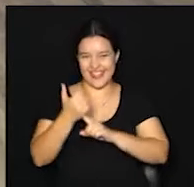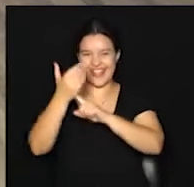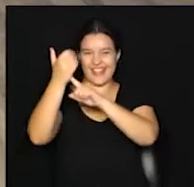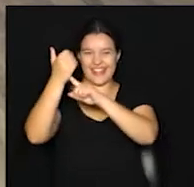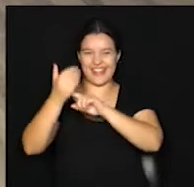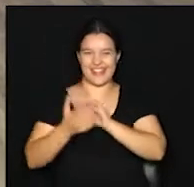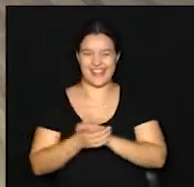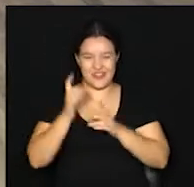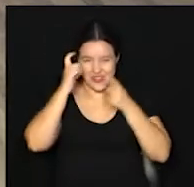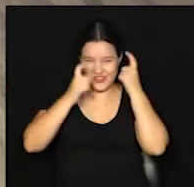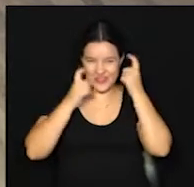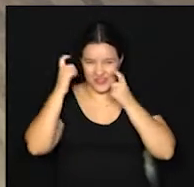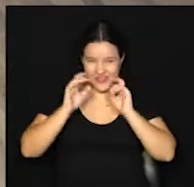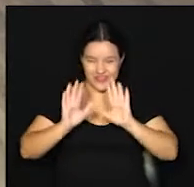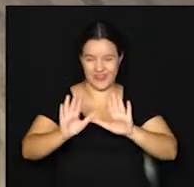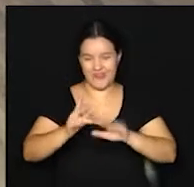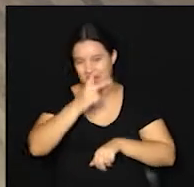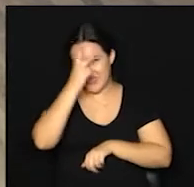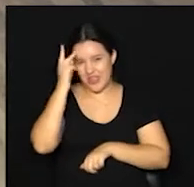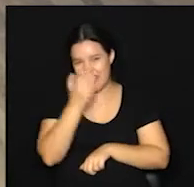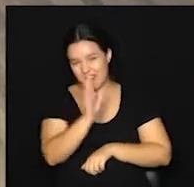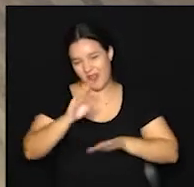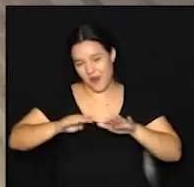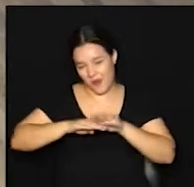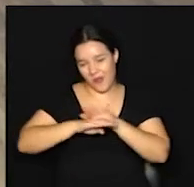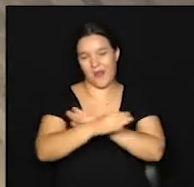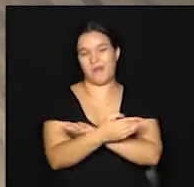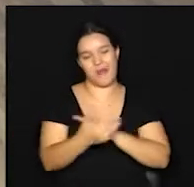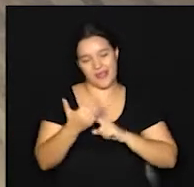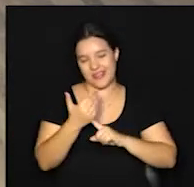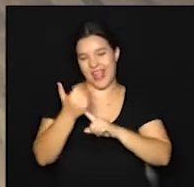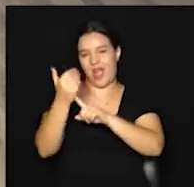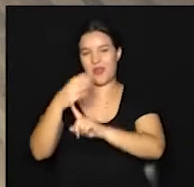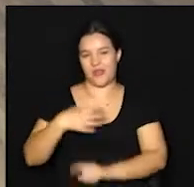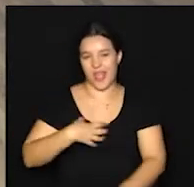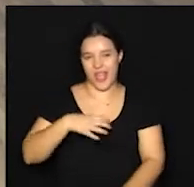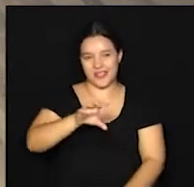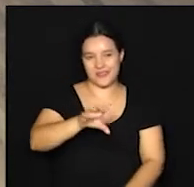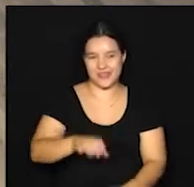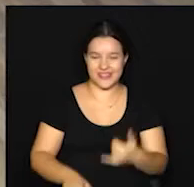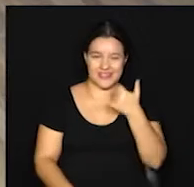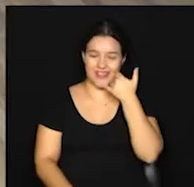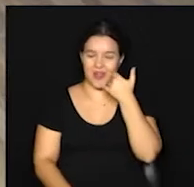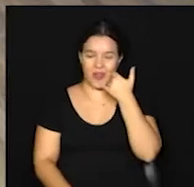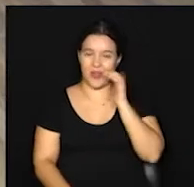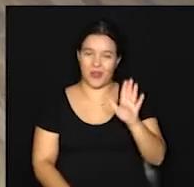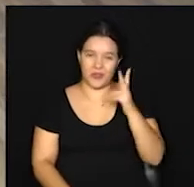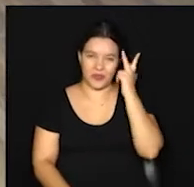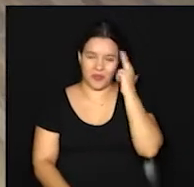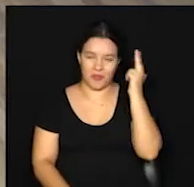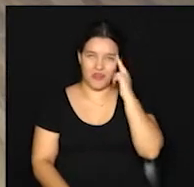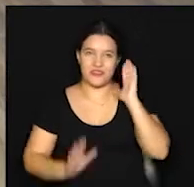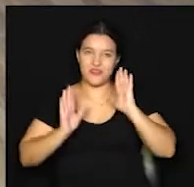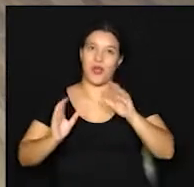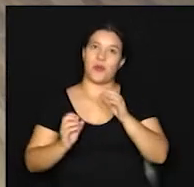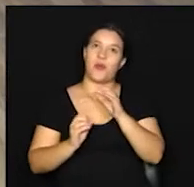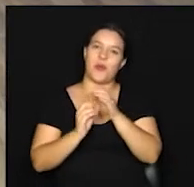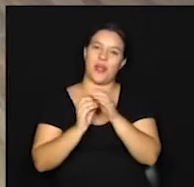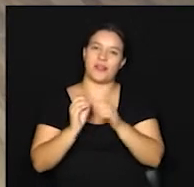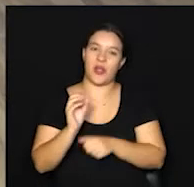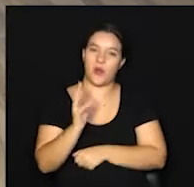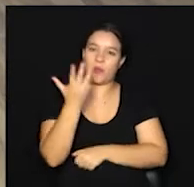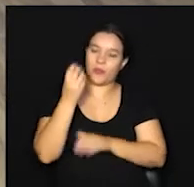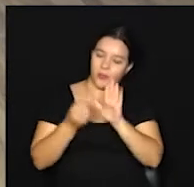Silvinha. Todo mundo aí de casa está acostumado, porque com tecnologia, com celular, você pode ter certeza que isso já aconteceu